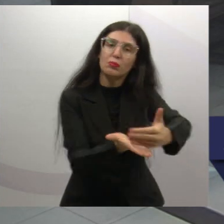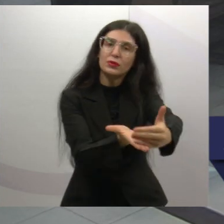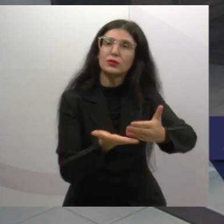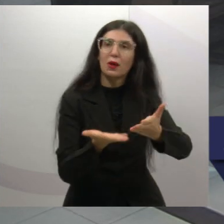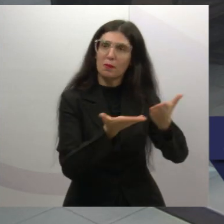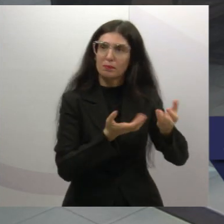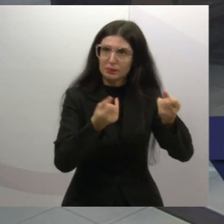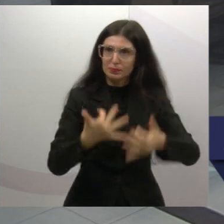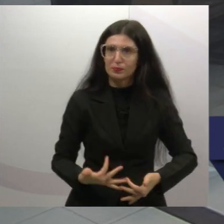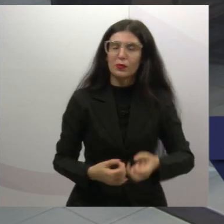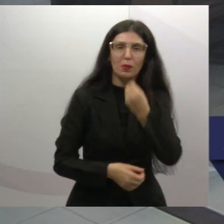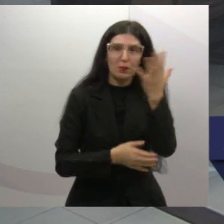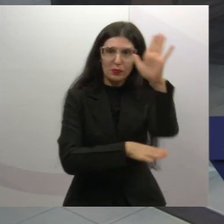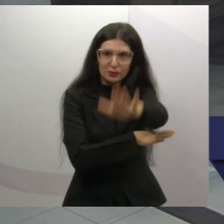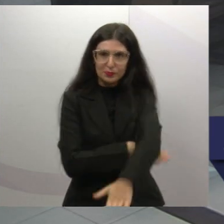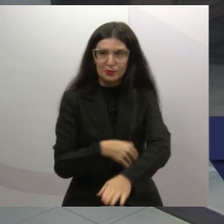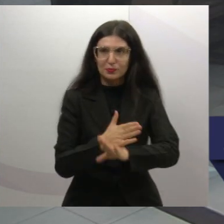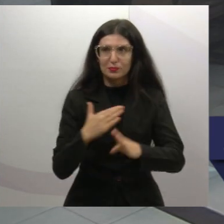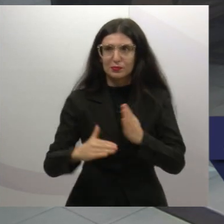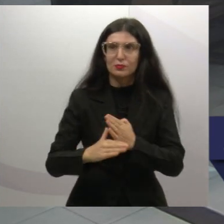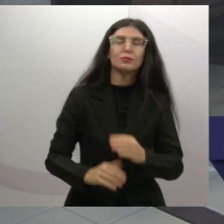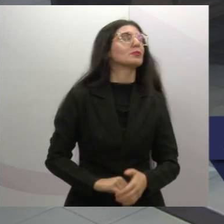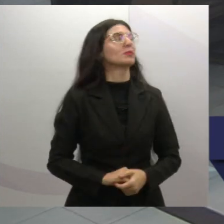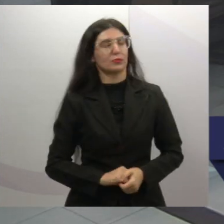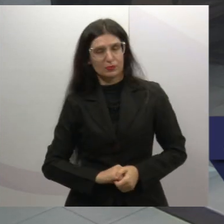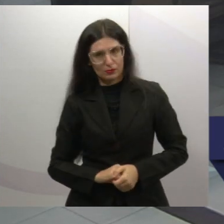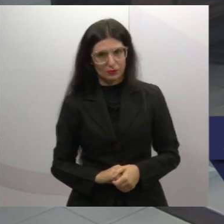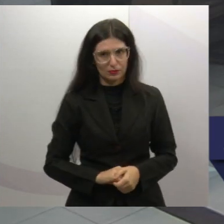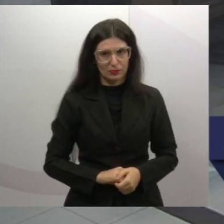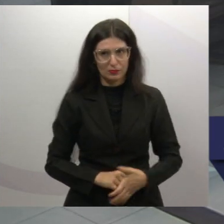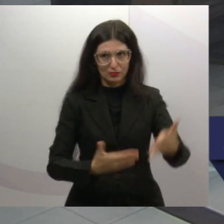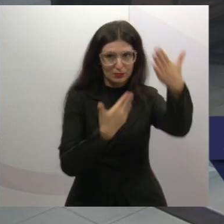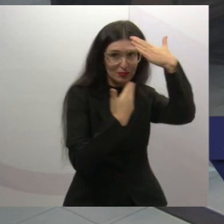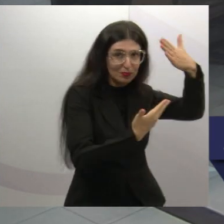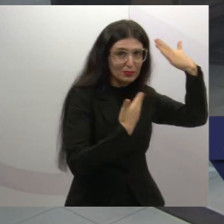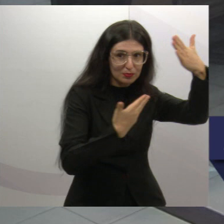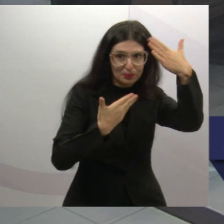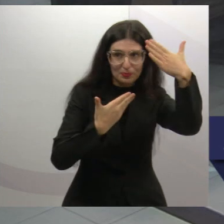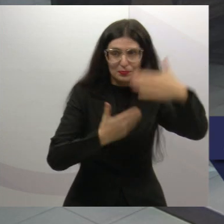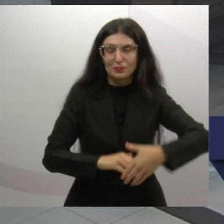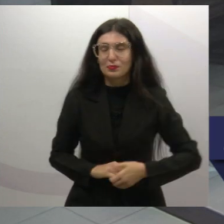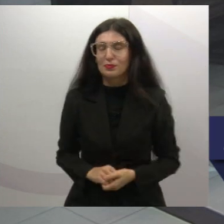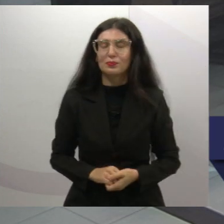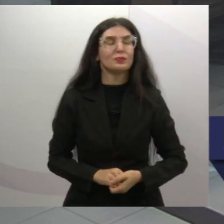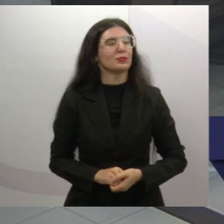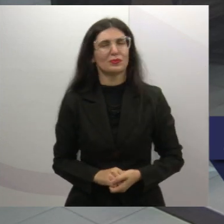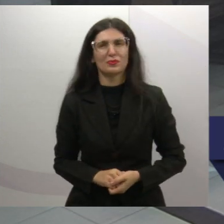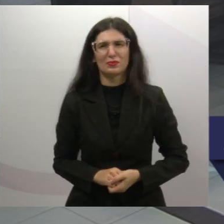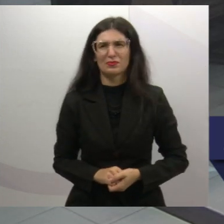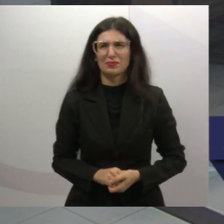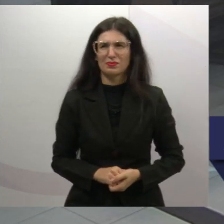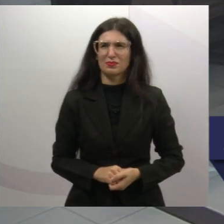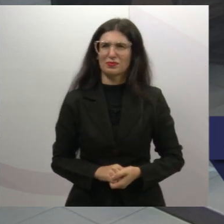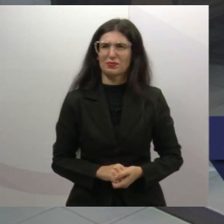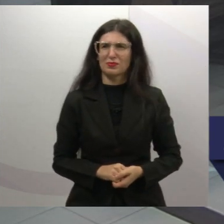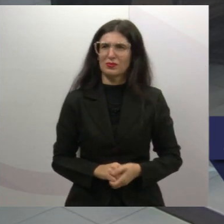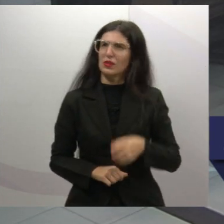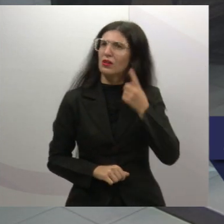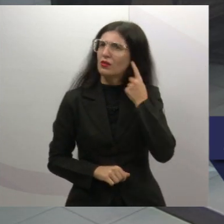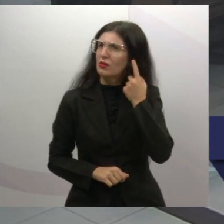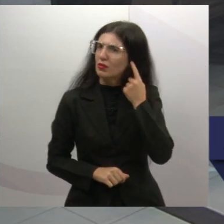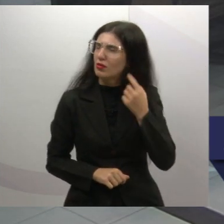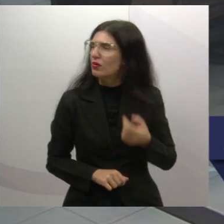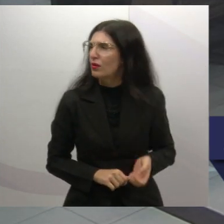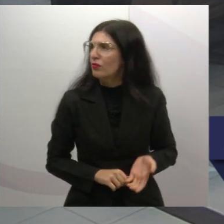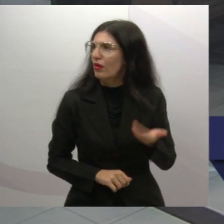Boa tarde a todos. Gostaria de fazer alguns agradecimentos antes. Gostaria de agradecer a todos de que, de alguma forma,